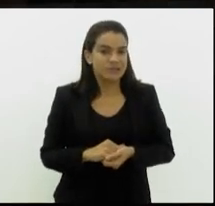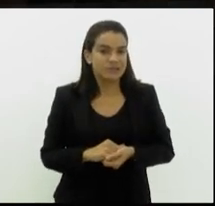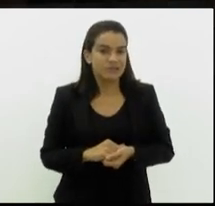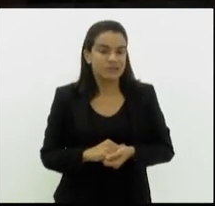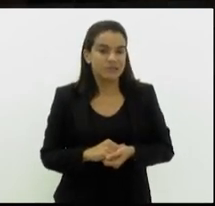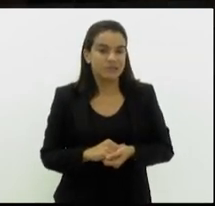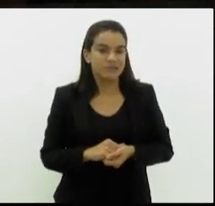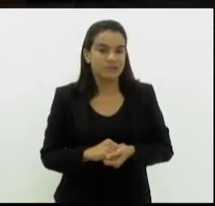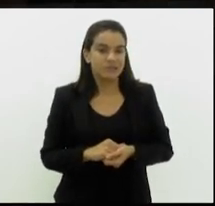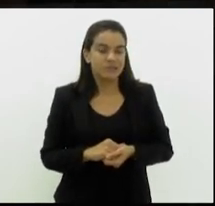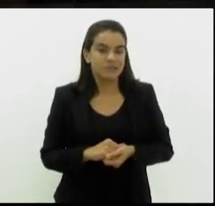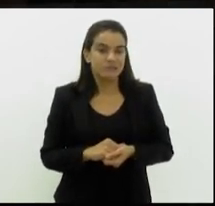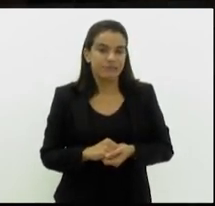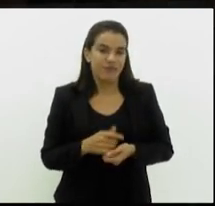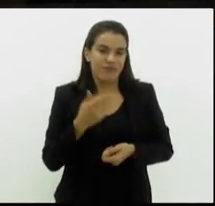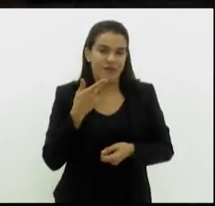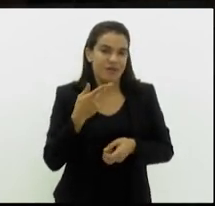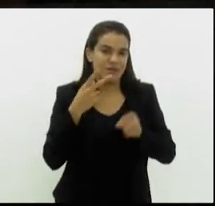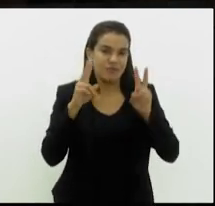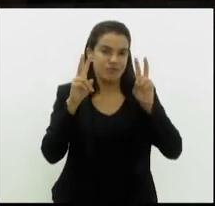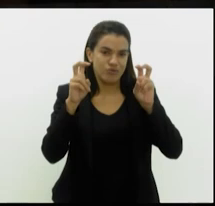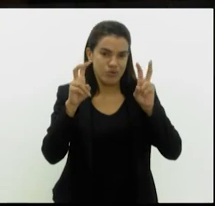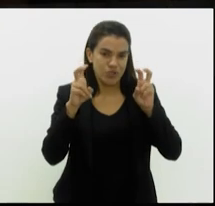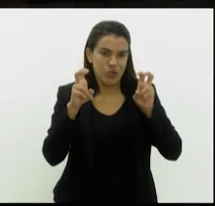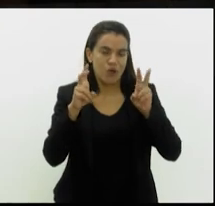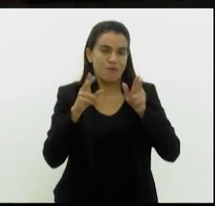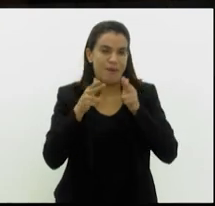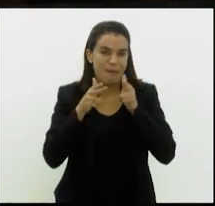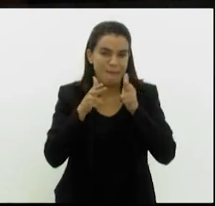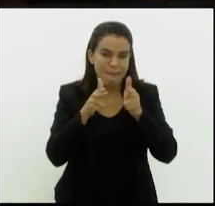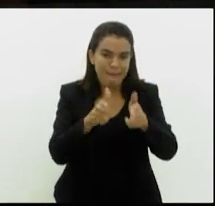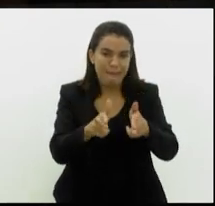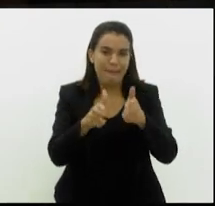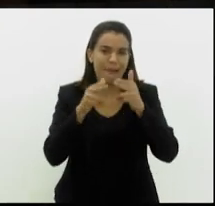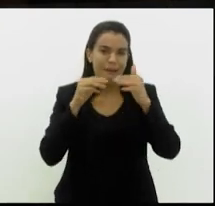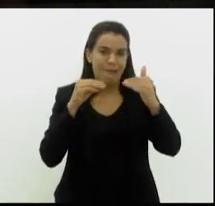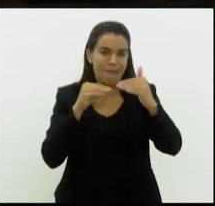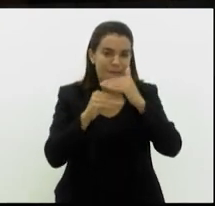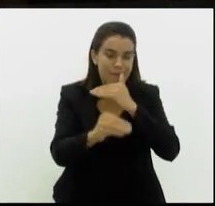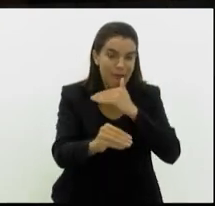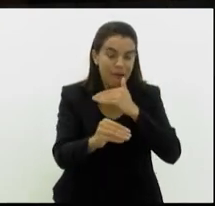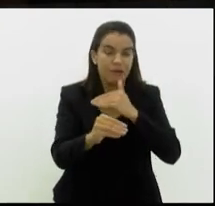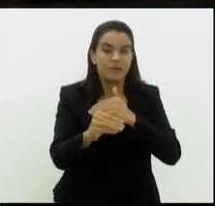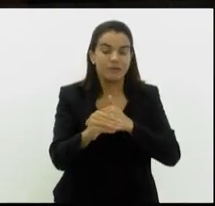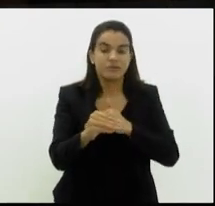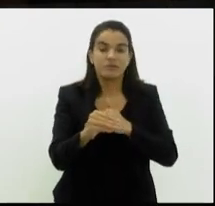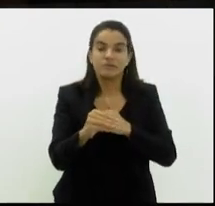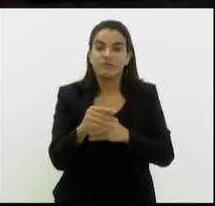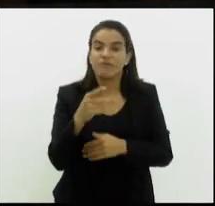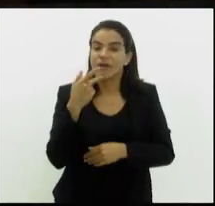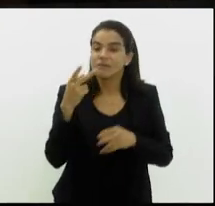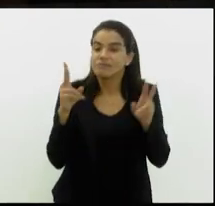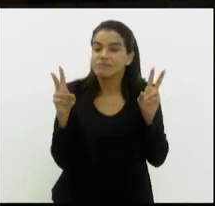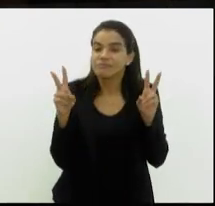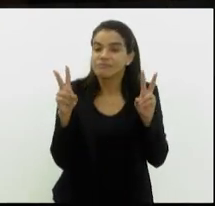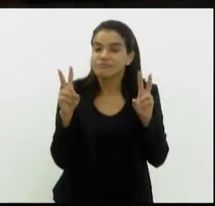nesta ordem, ferroviário e metroviário, atinge em cheio